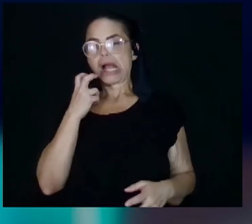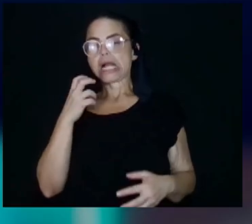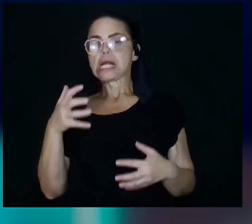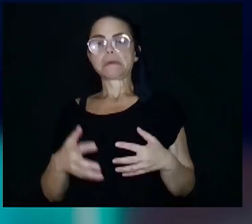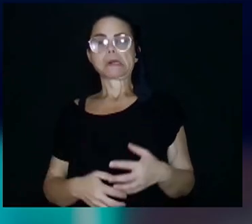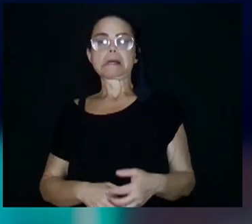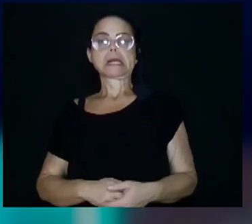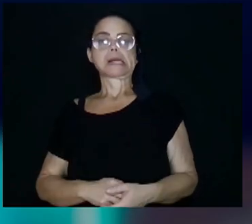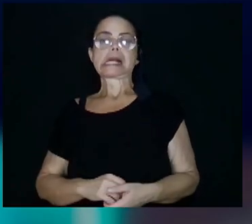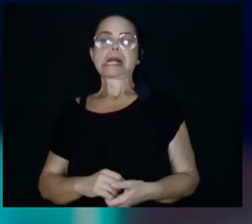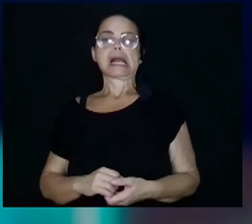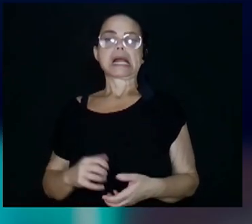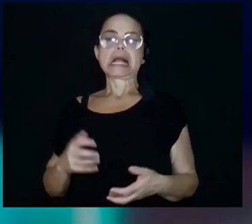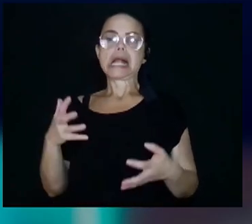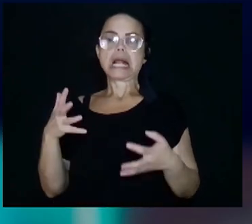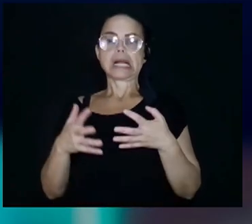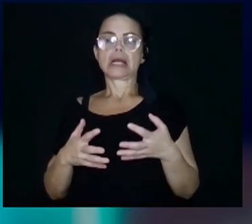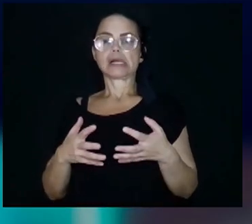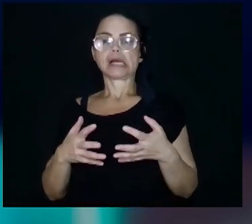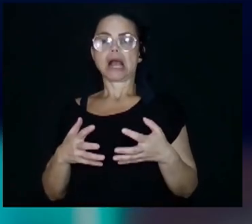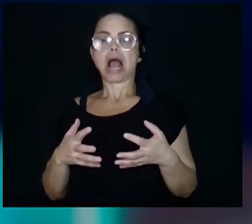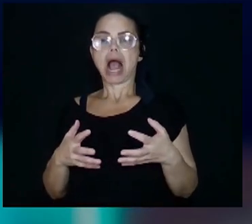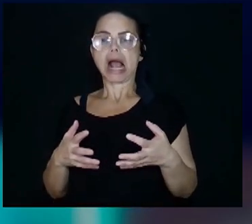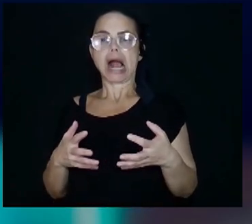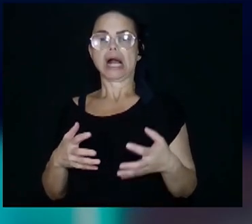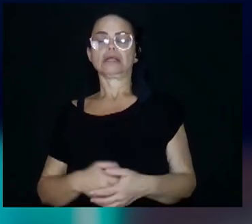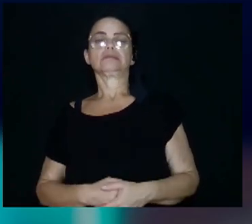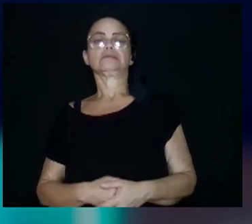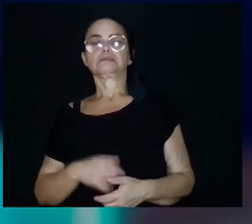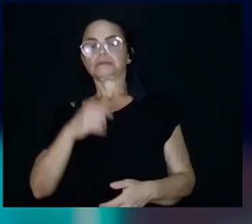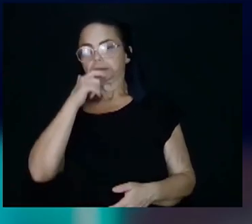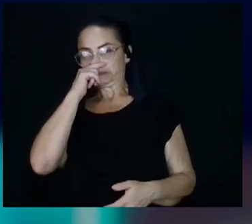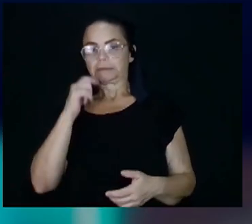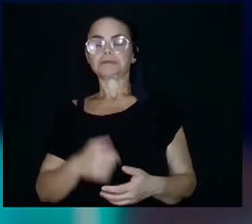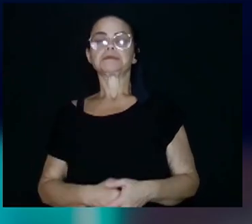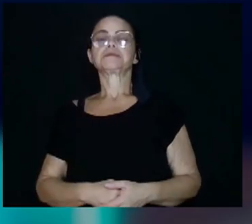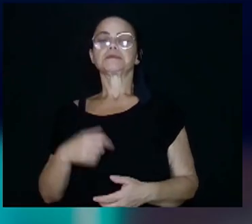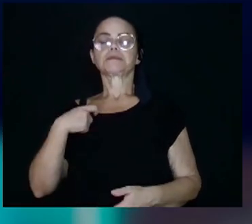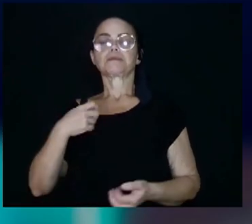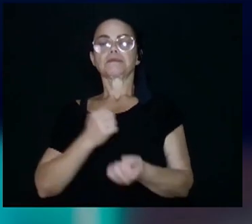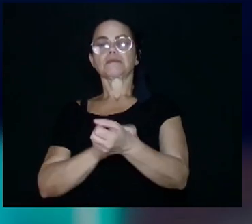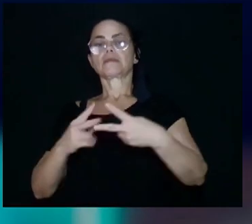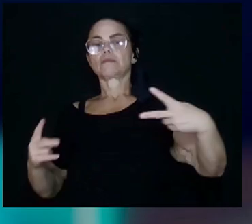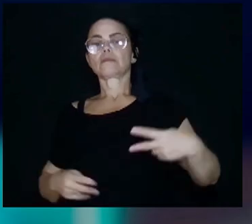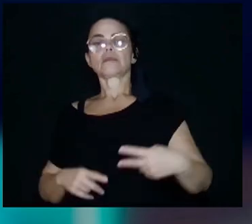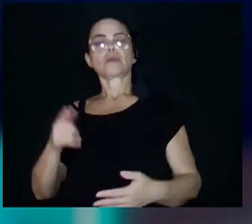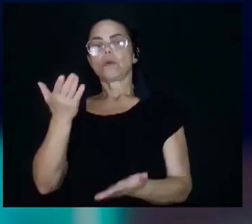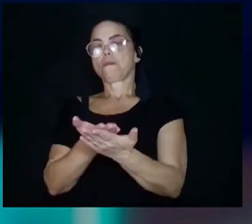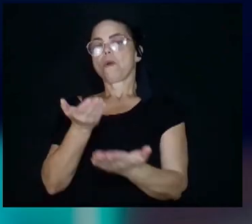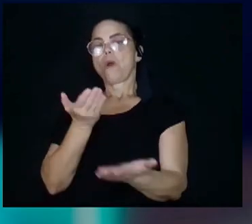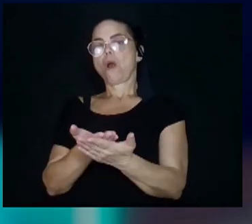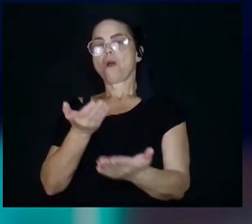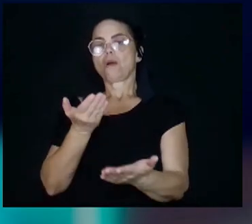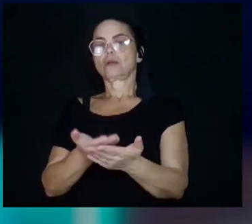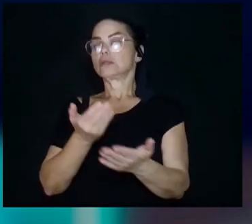E aí, a gente tem aí vários genes. A gente sabe, para quem não estudou a parte genética, os genes,